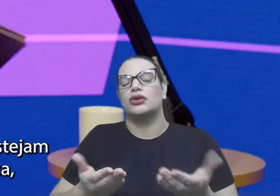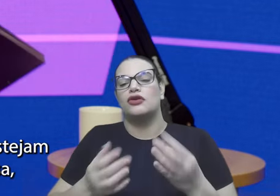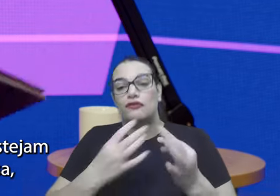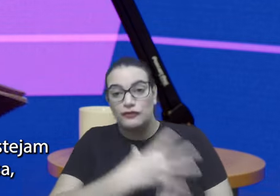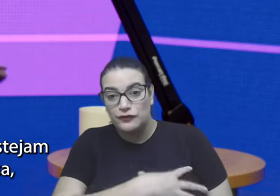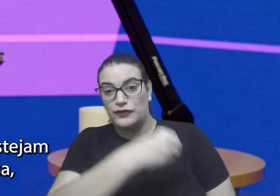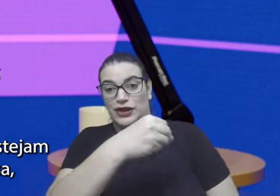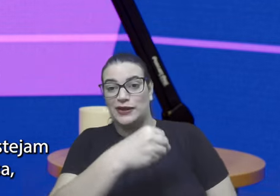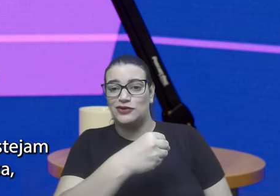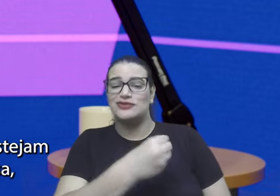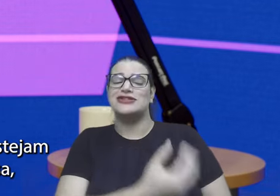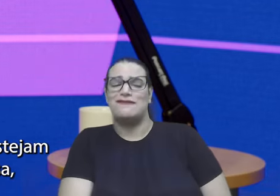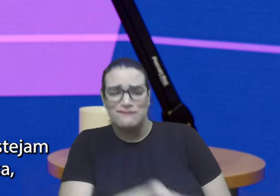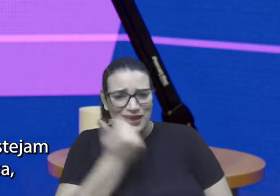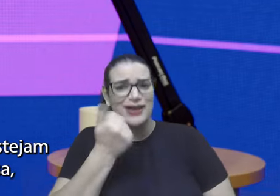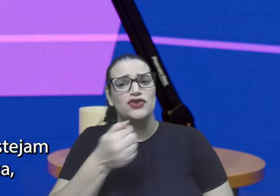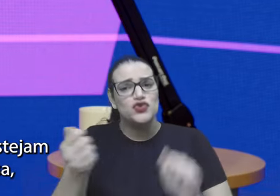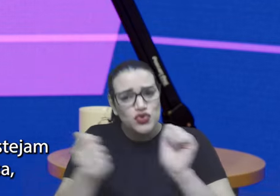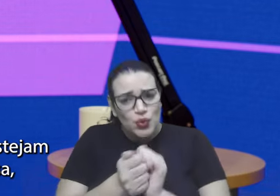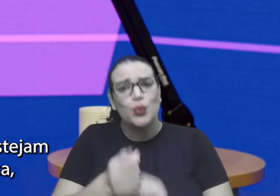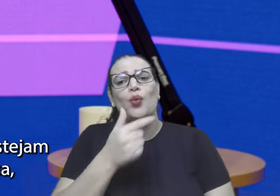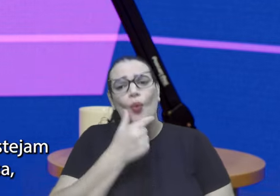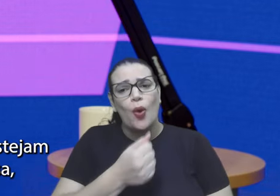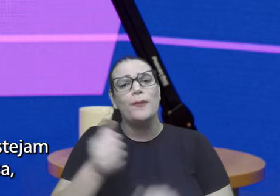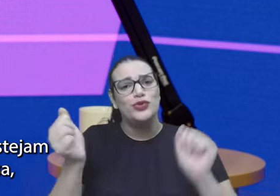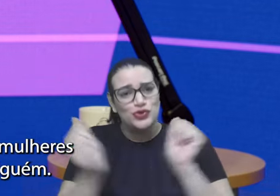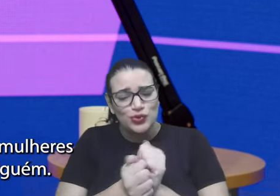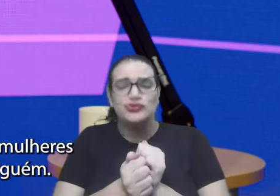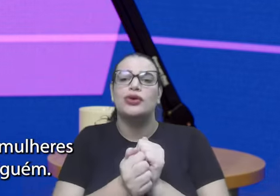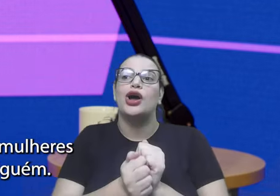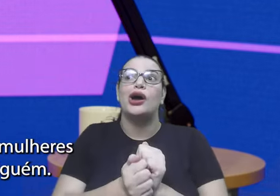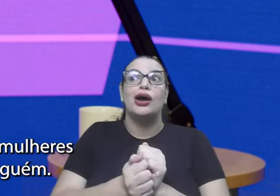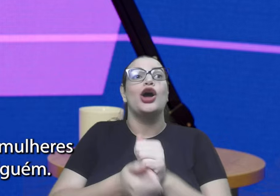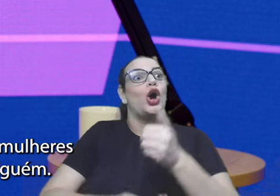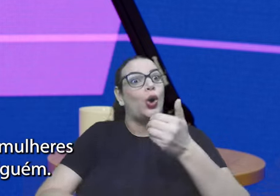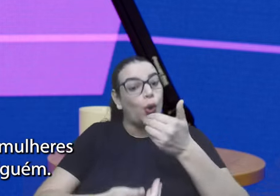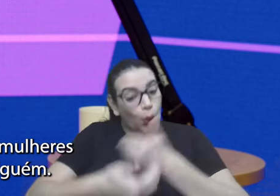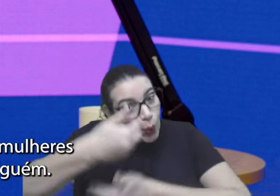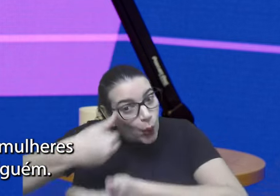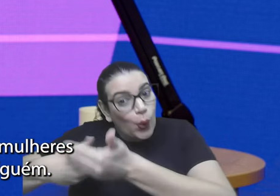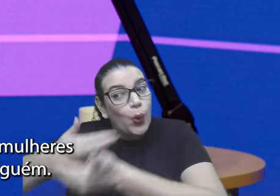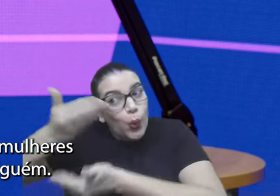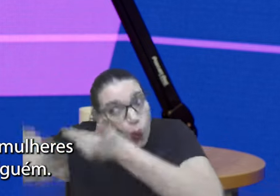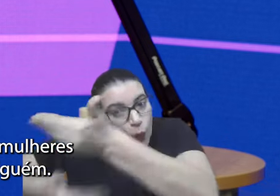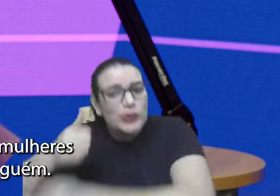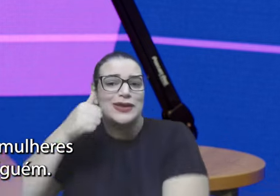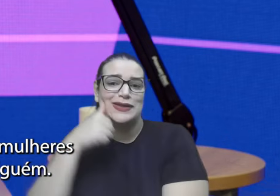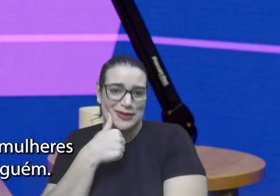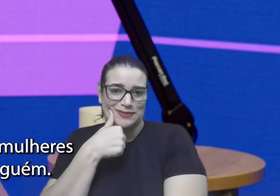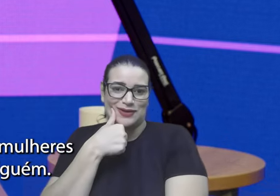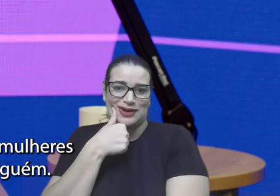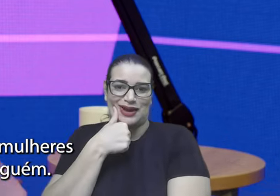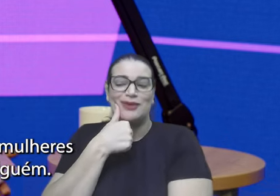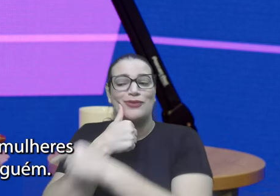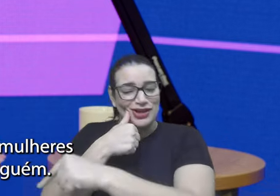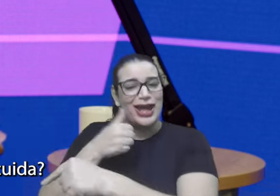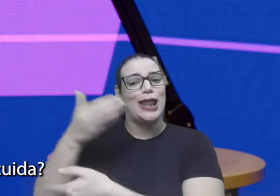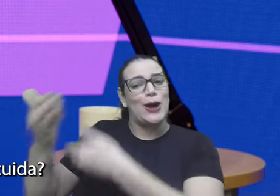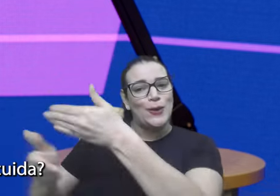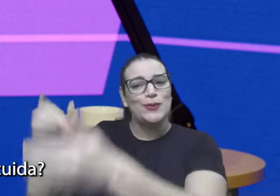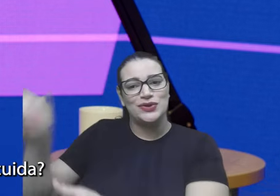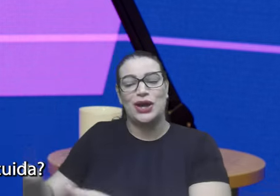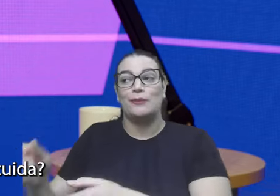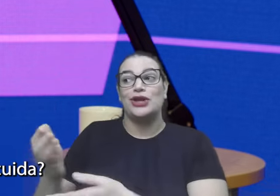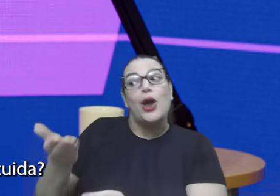quero muito que os homens estejam com a gente nesta conversa possam cuidar muito bem dessas mulheres que estão cuidando de outro alguém